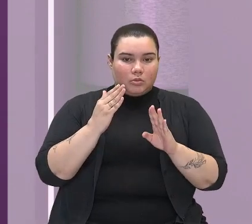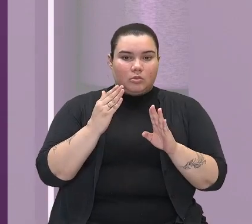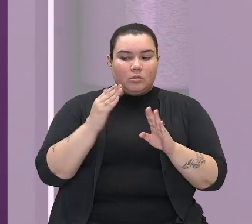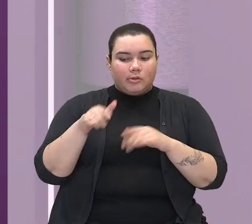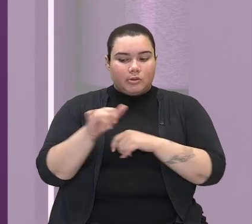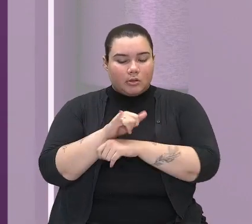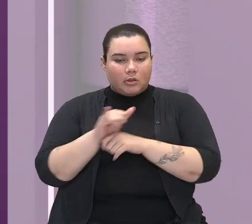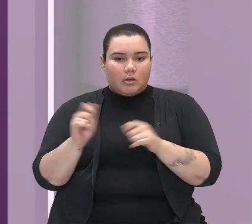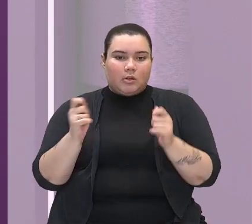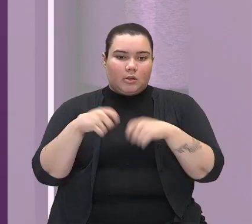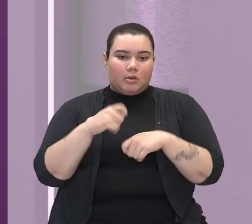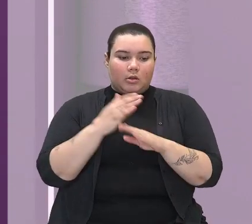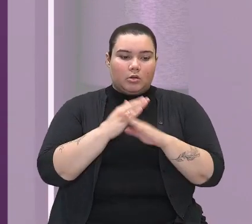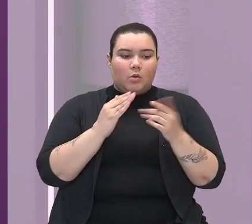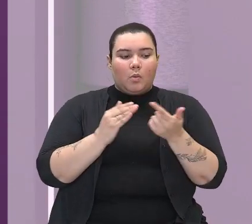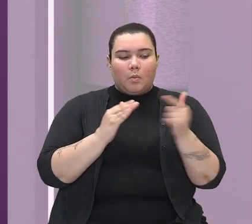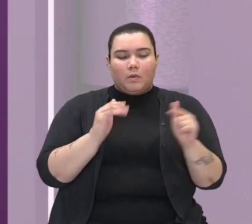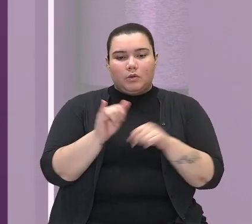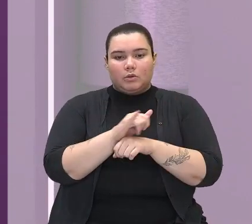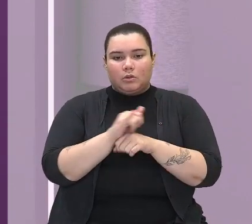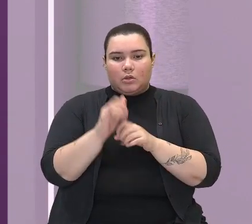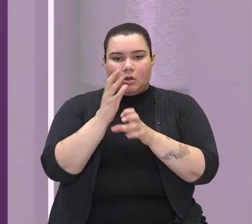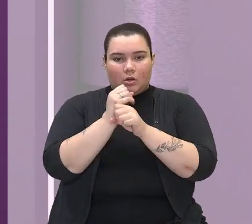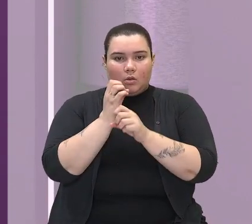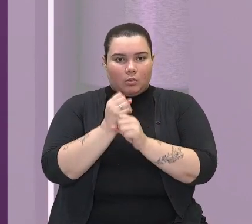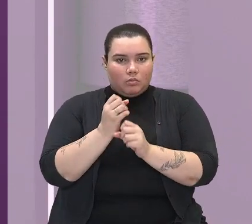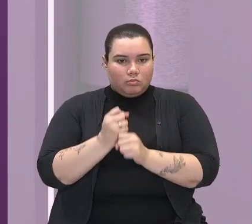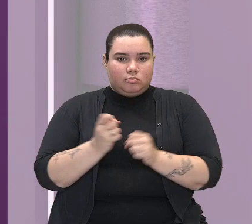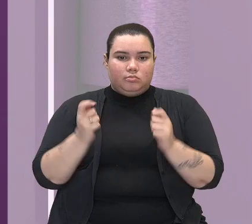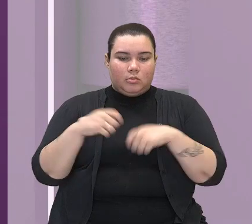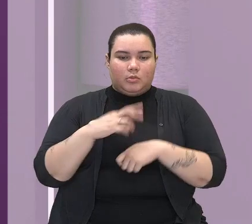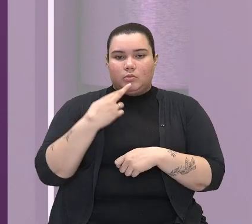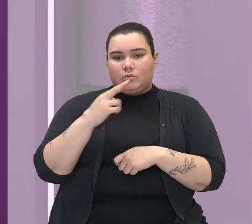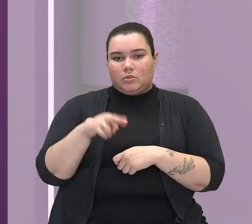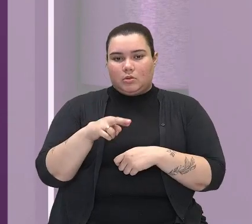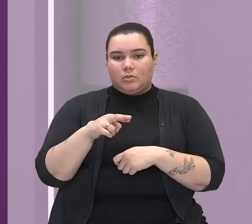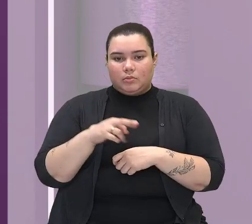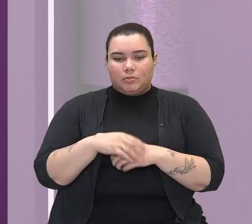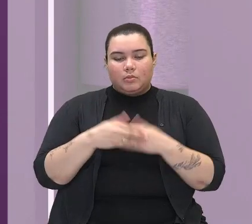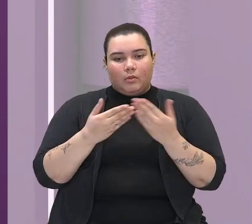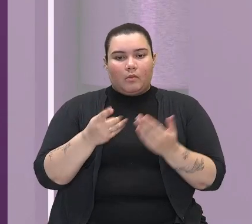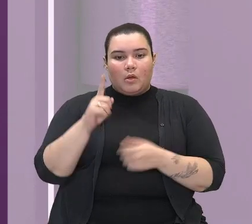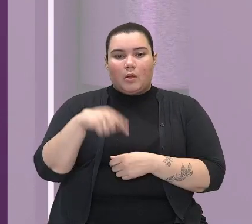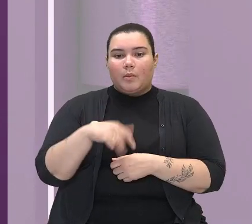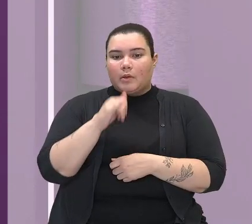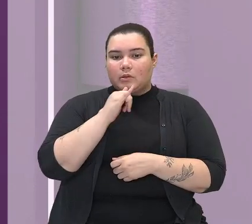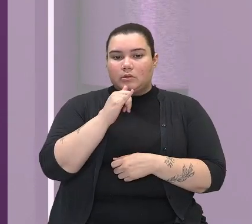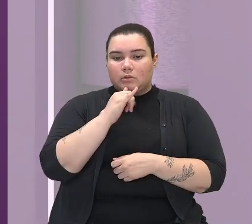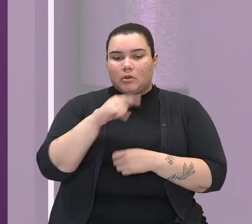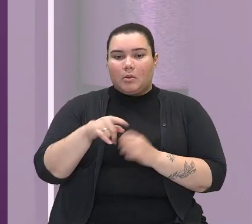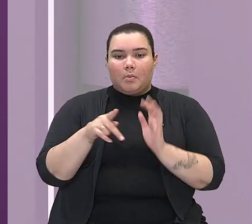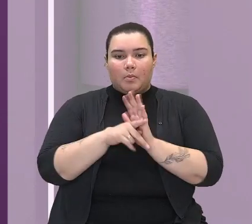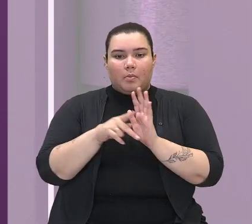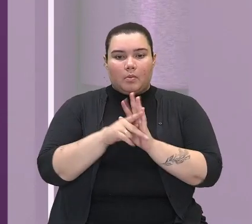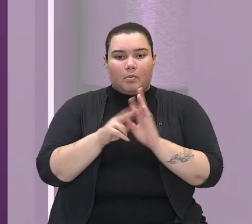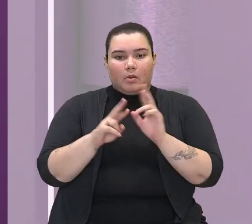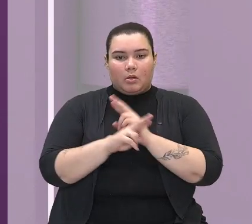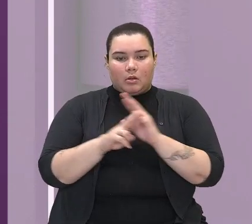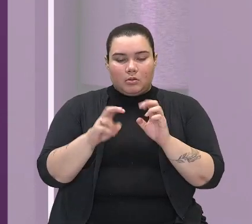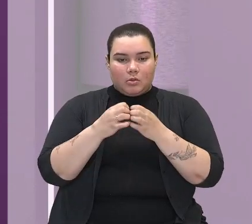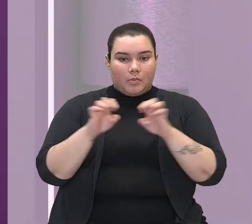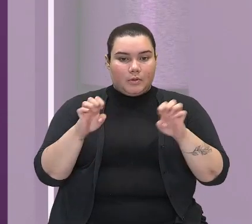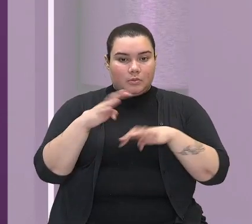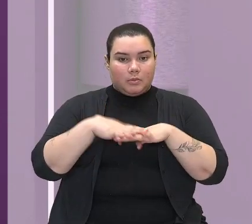maneira, né, você consegue por outra chegar ao mesmo resultado, né? Então é um exemplo aí da relação de Euler bastante útil